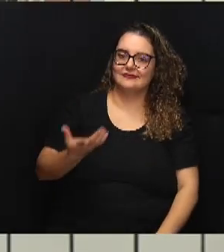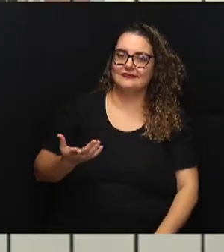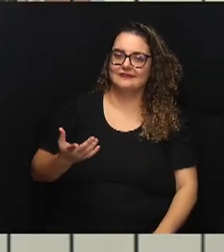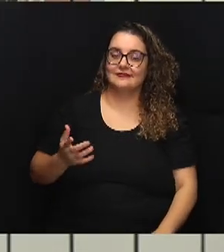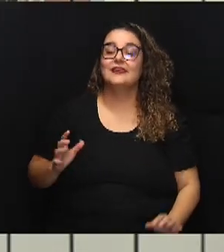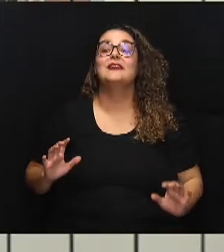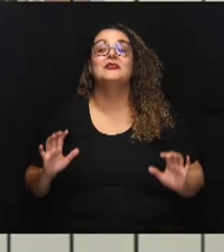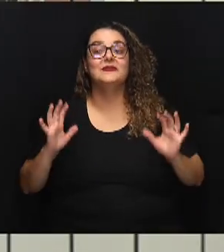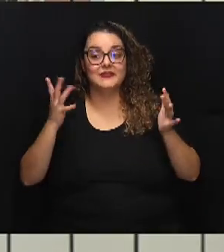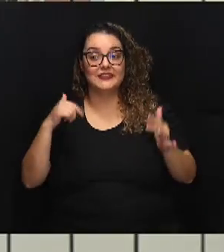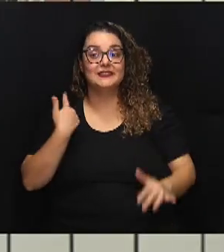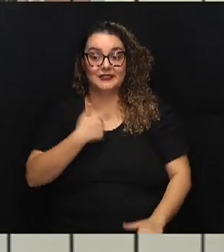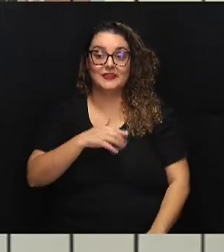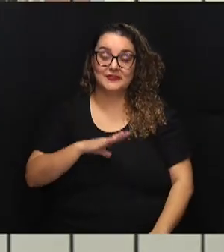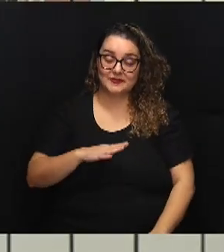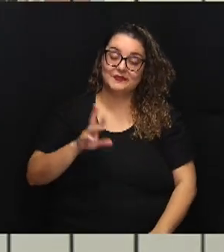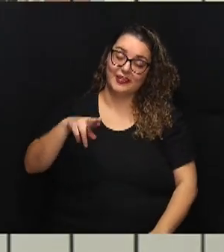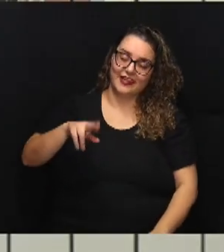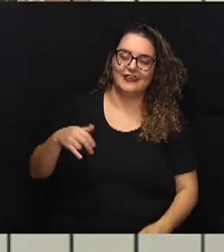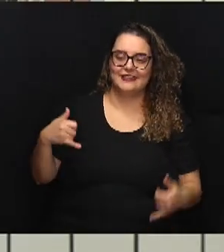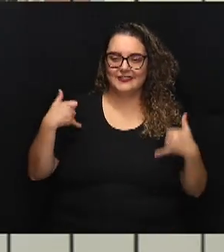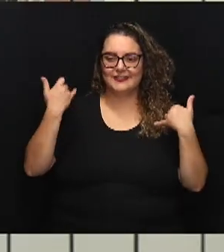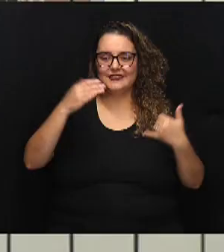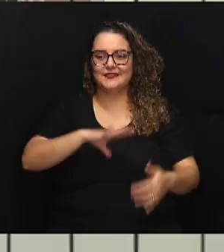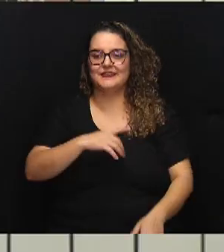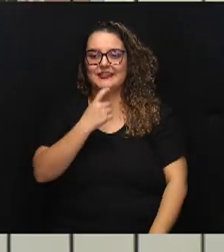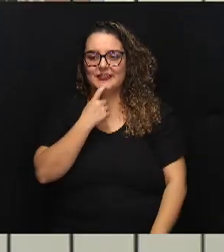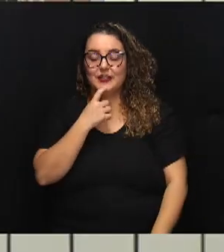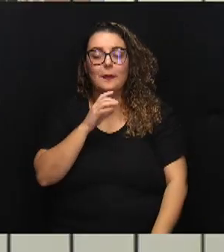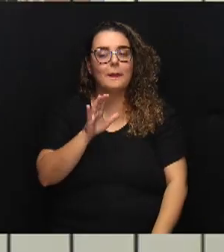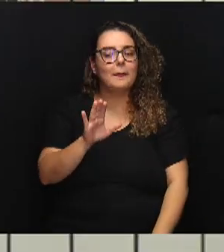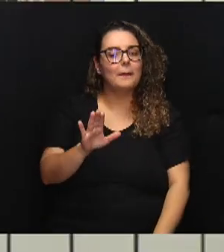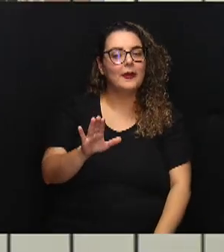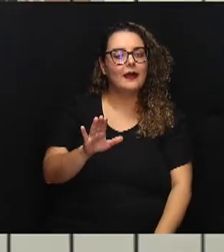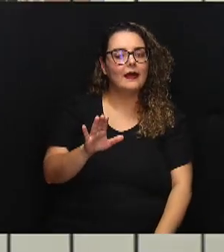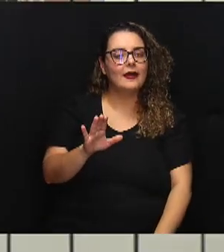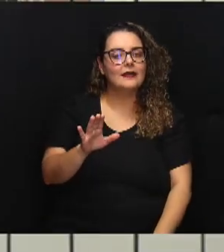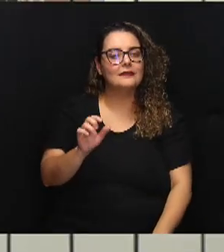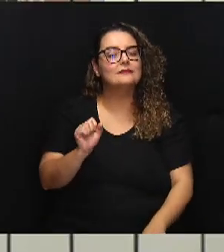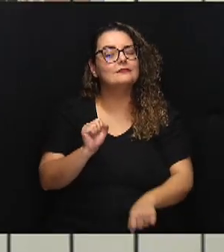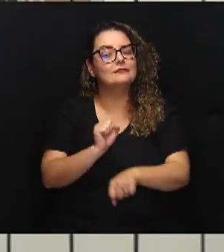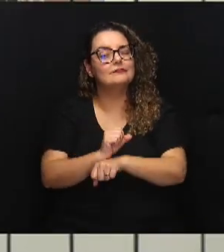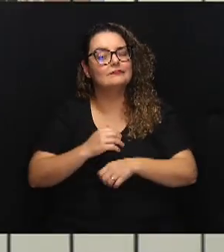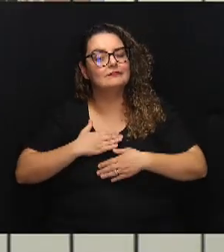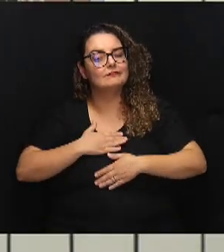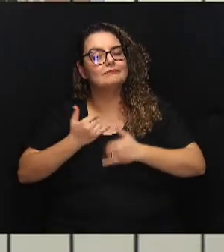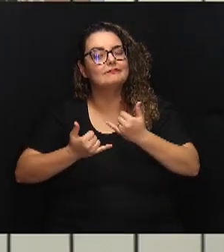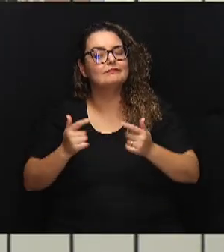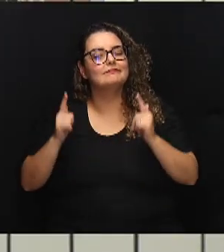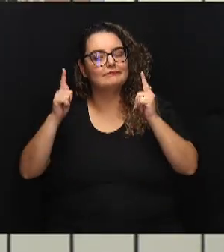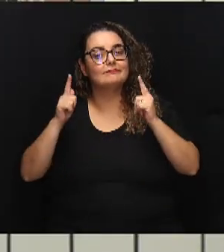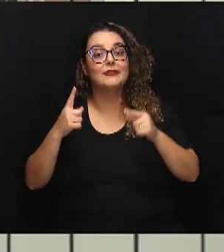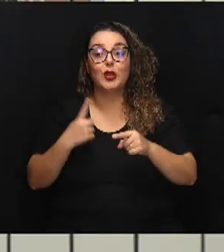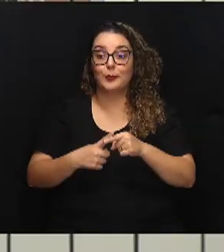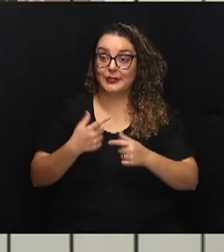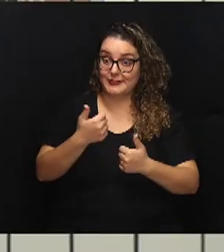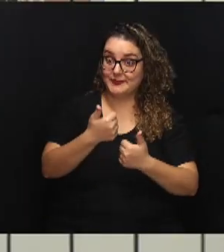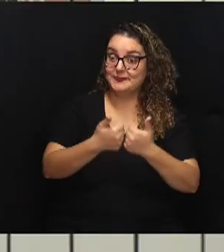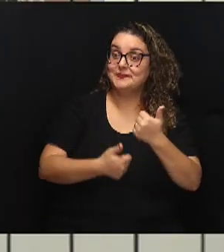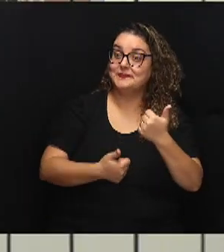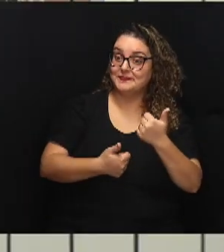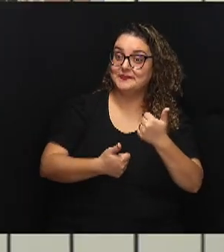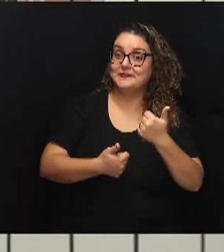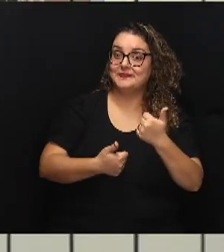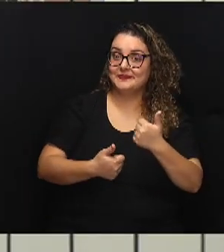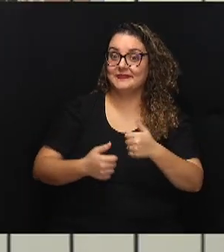festa na nossa cidade por conta do aniversário de Campinas, mas parou no entretenimento, viu? Porque no esporte, no